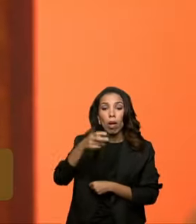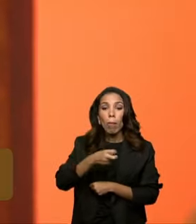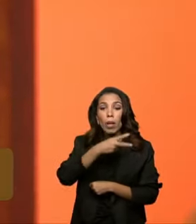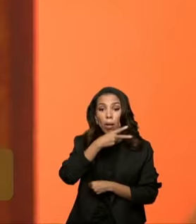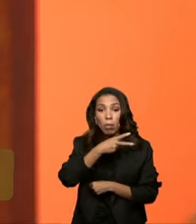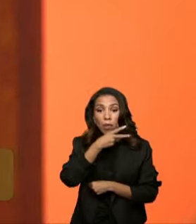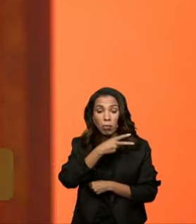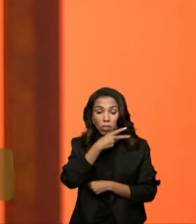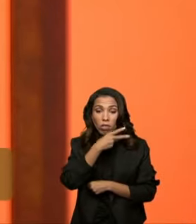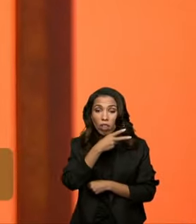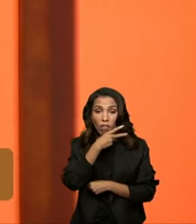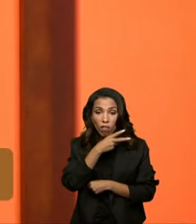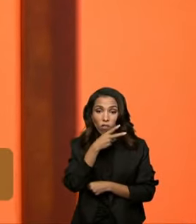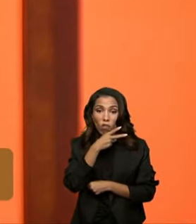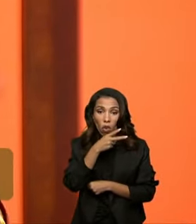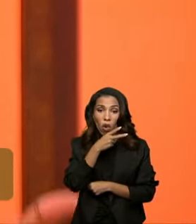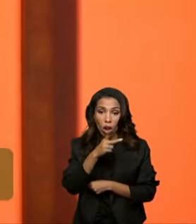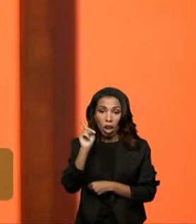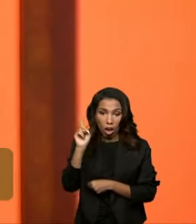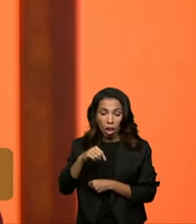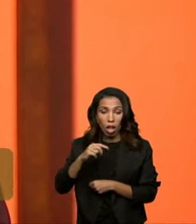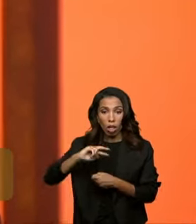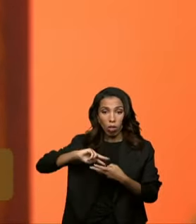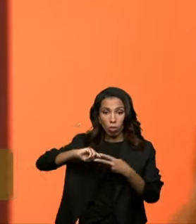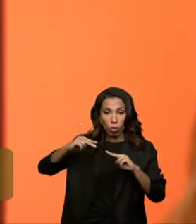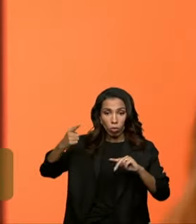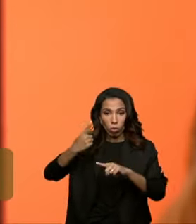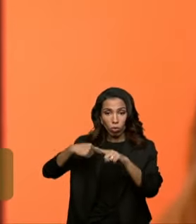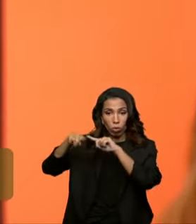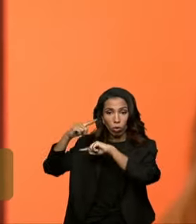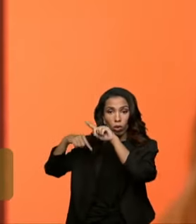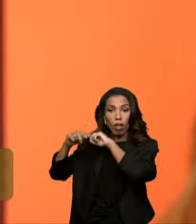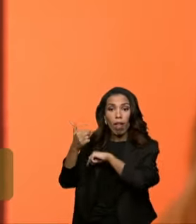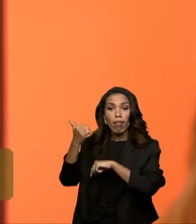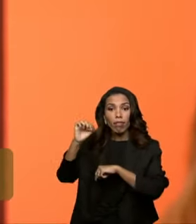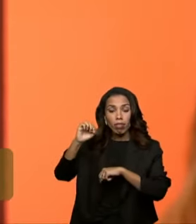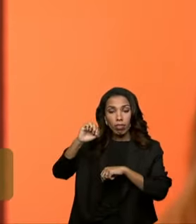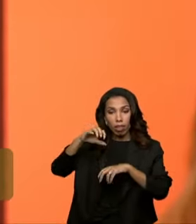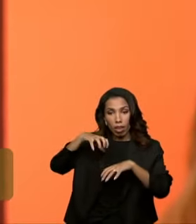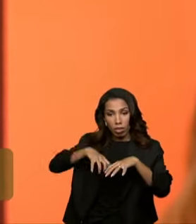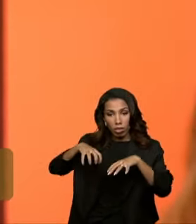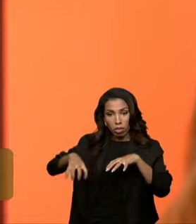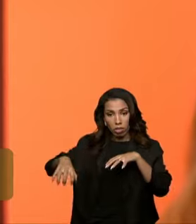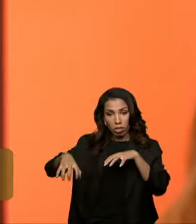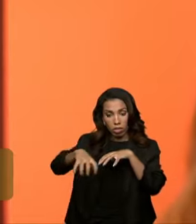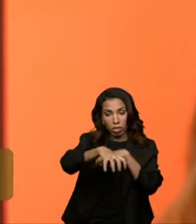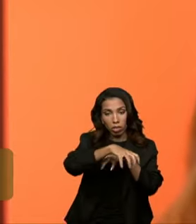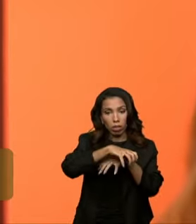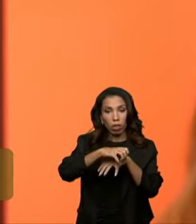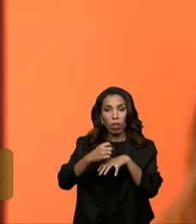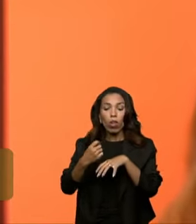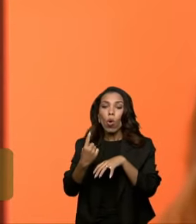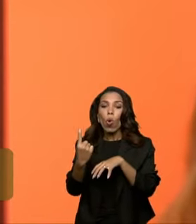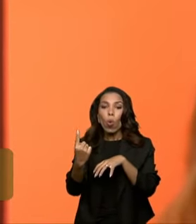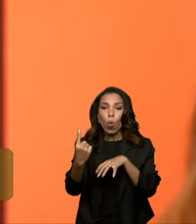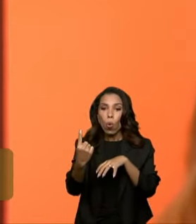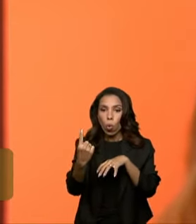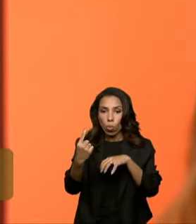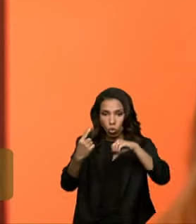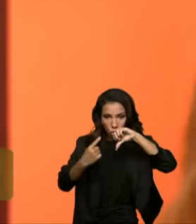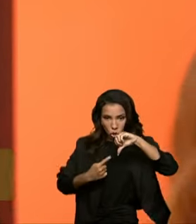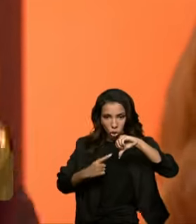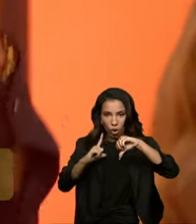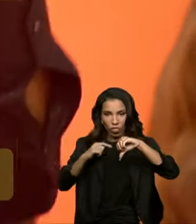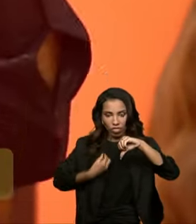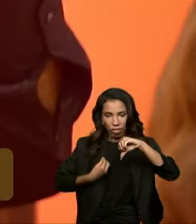tive o prazer de ir, né, na ilha, né? Porque Cabo Verde são 10 ilhas, 9 ilhas habitadas, uma inabitada, né? A única